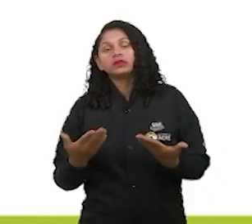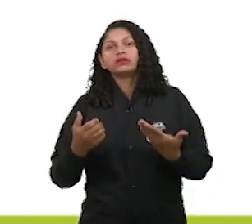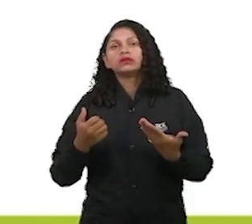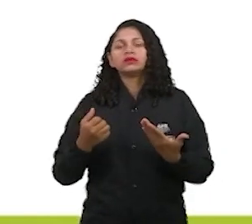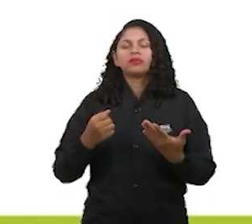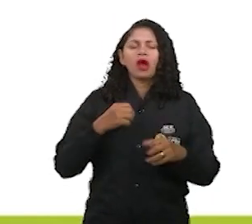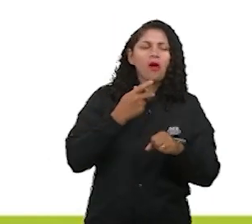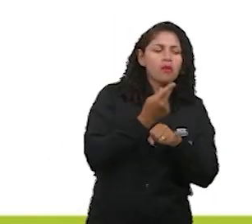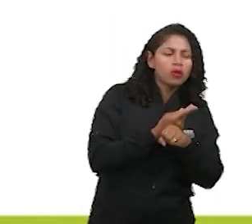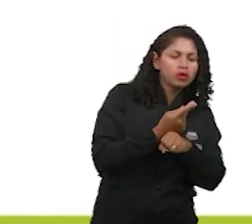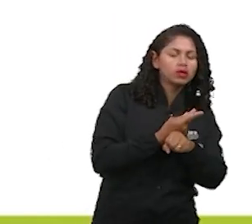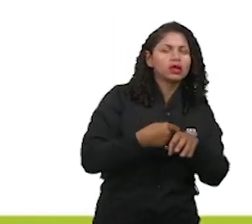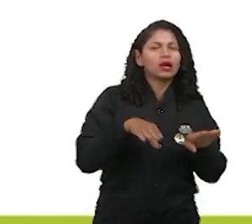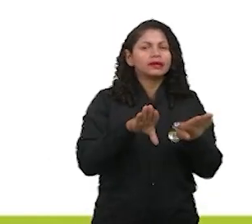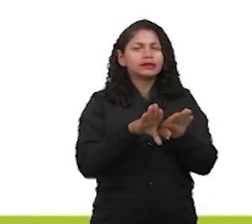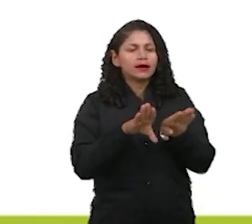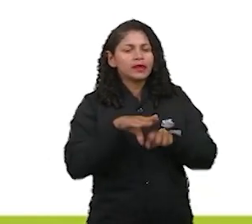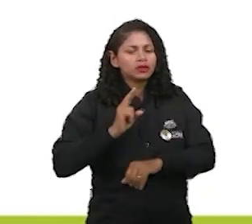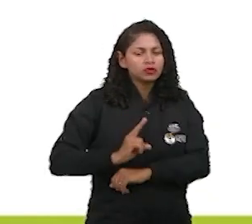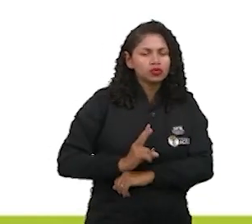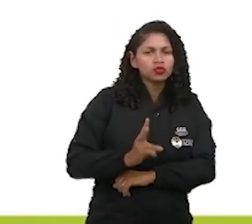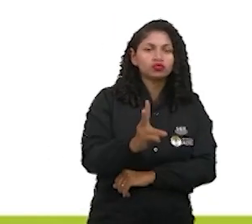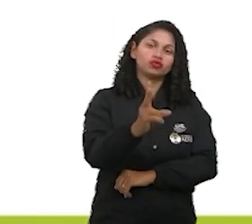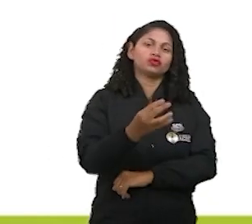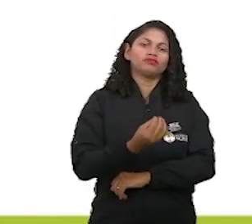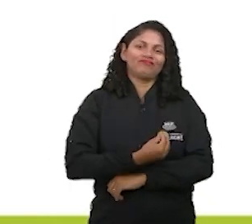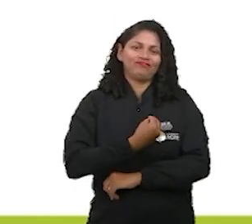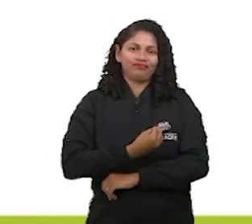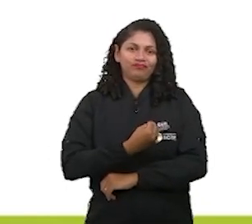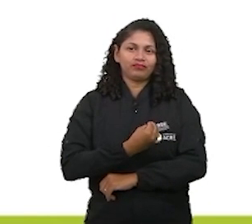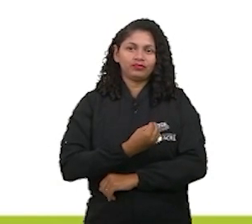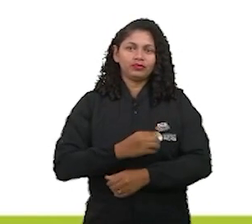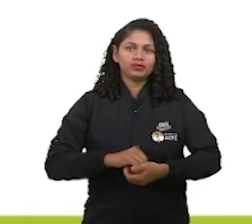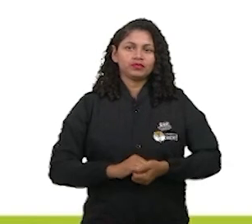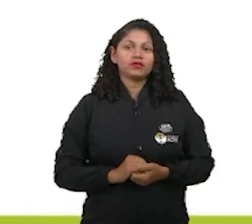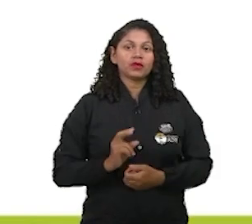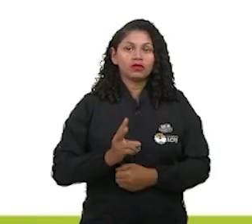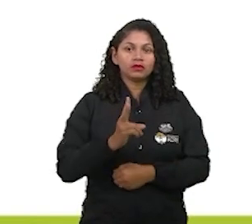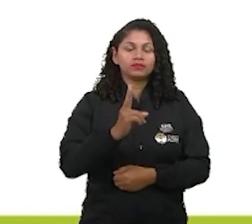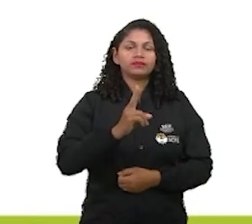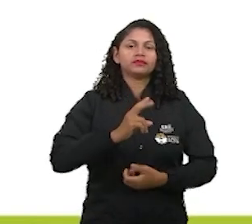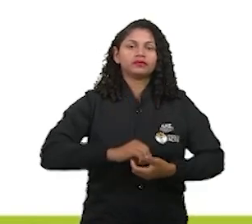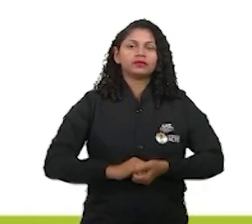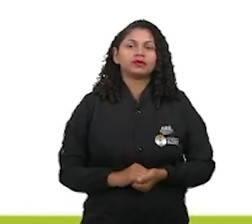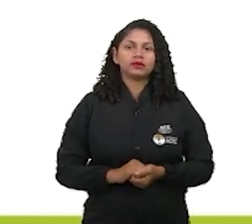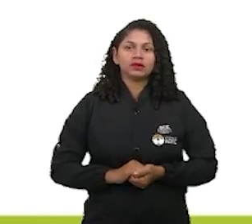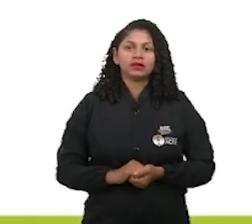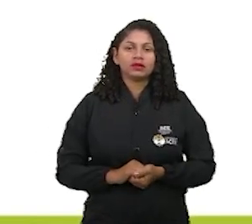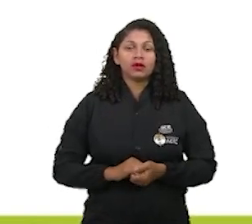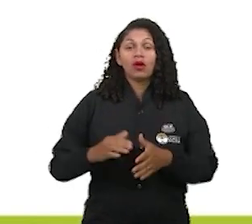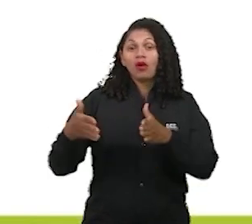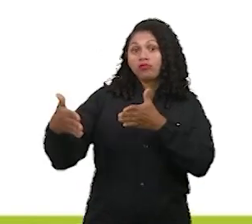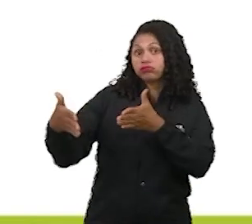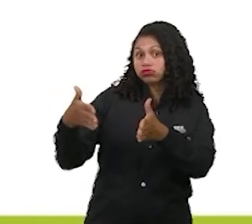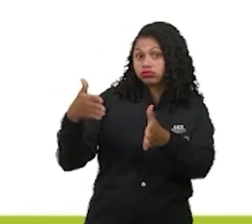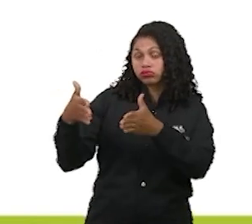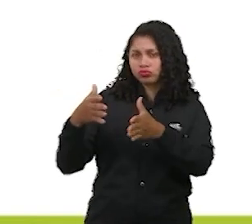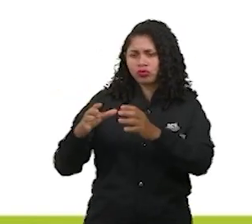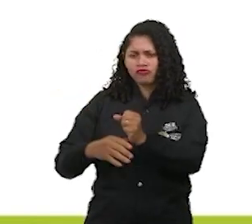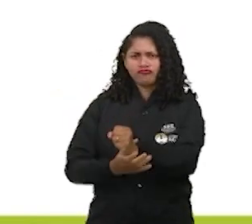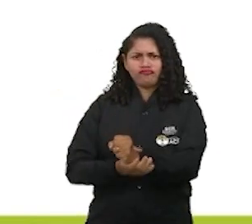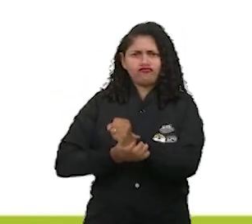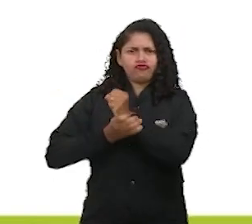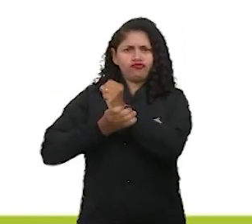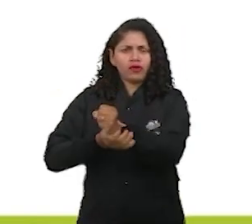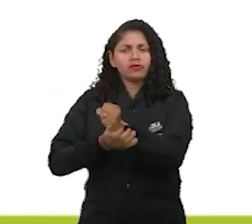em busca de continuar a viver, Vamos continuar. Fase da consolidação.